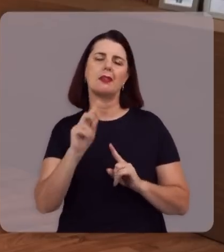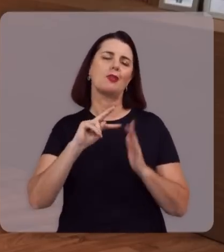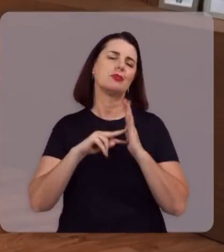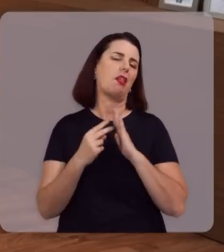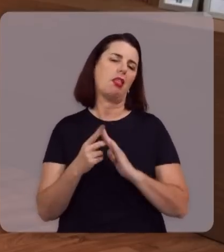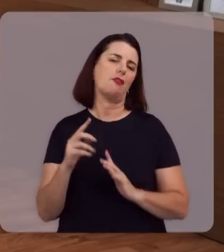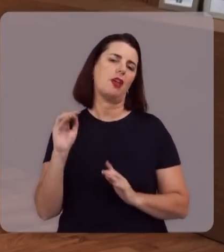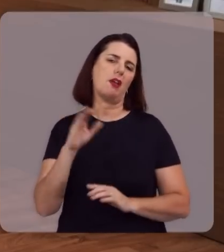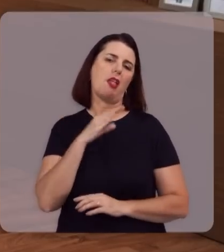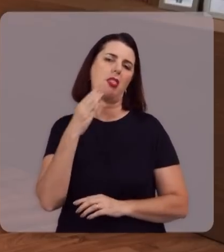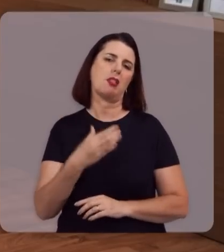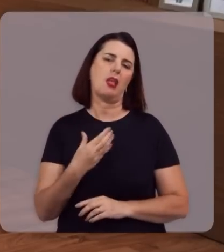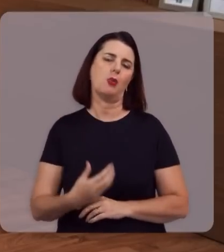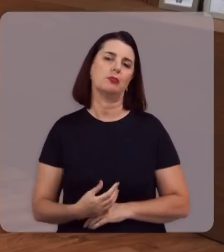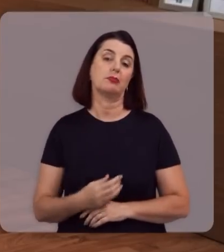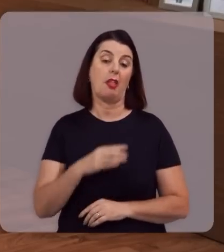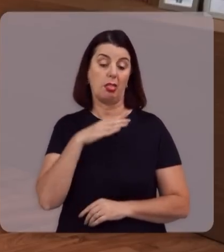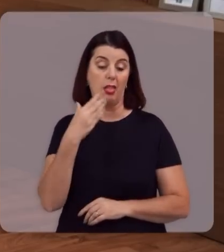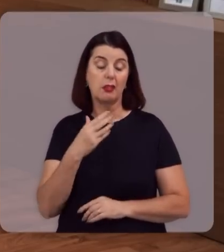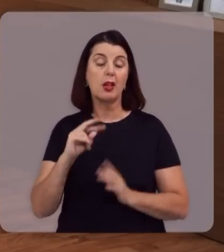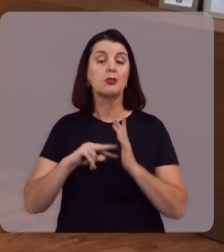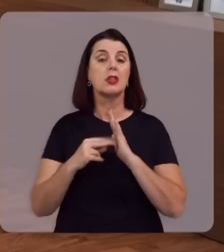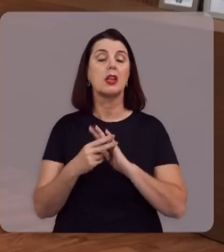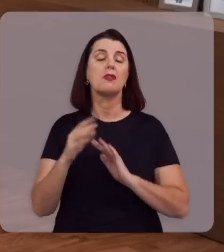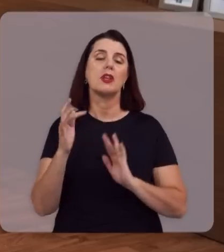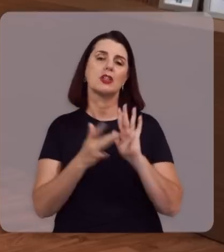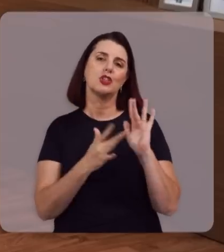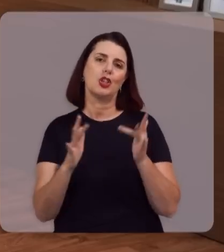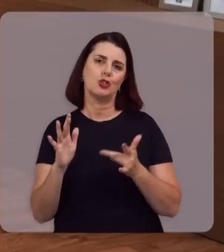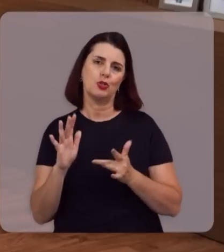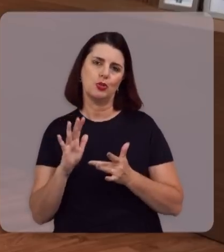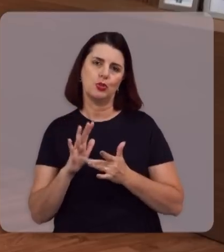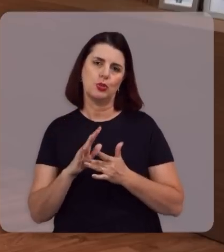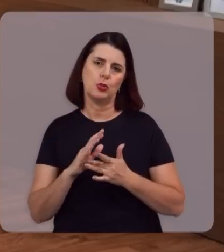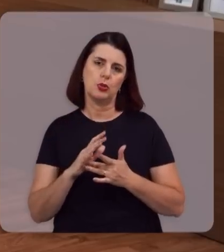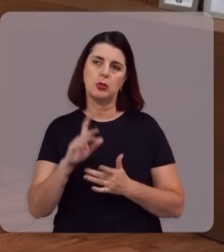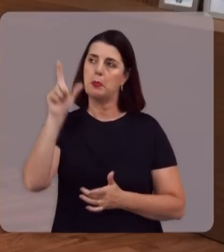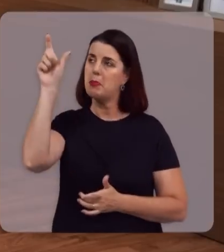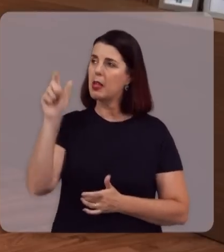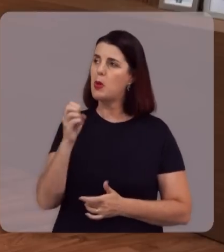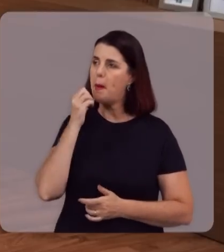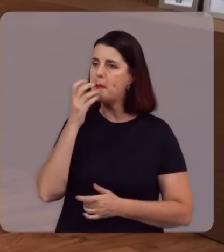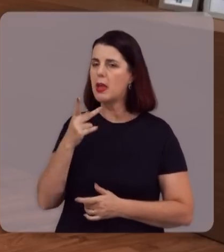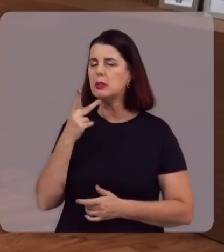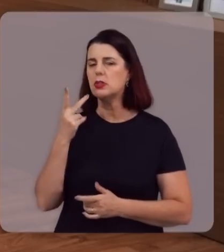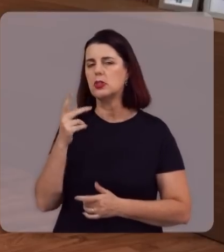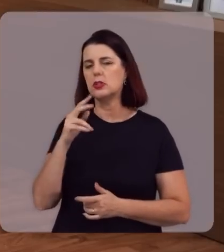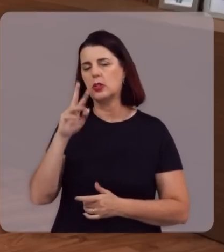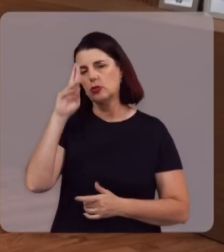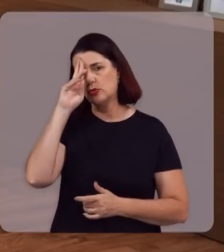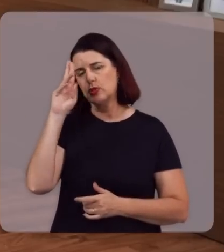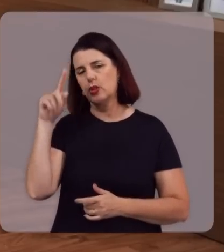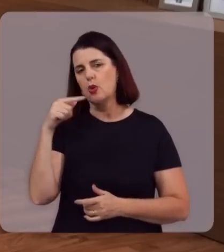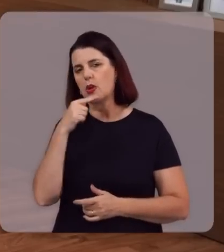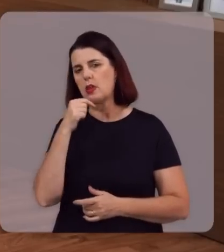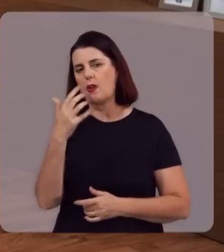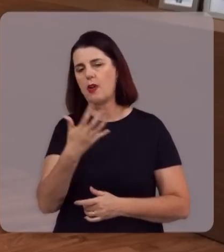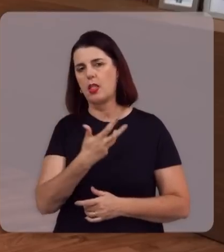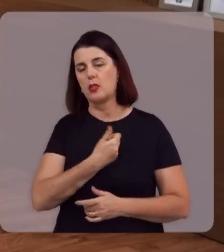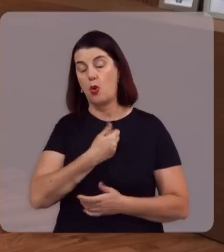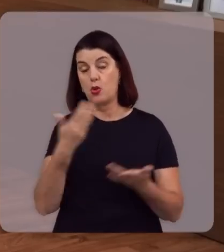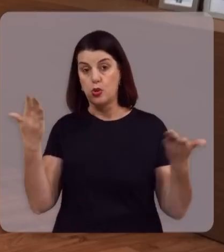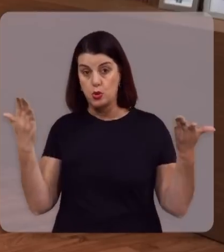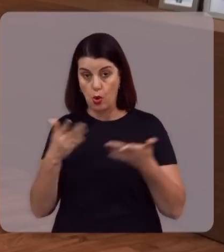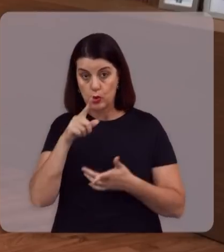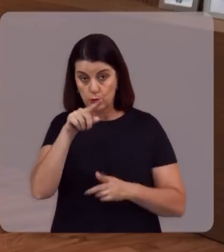essência do Natal. O Natal é Jesus, a pessoa bendita do nosso glorioso Redentor. E hoje